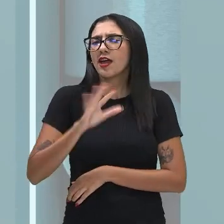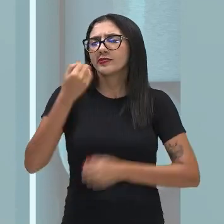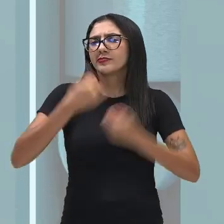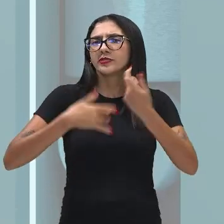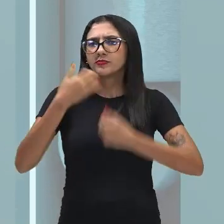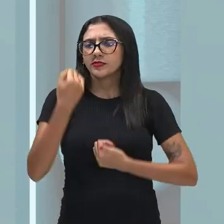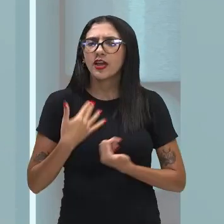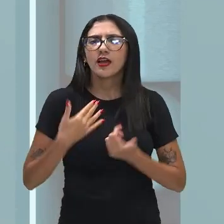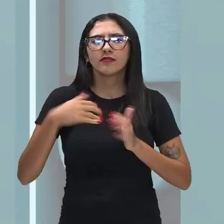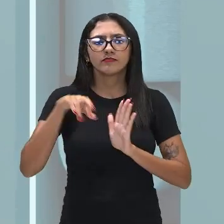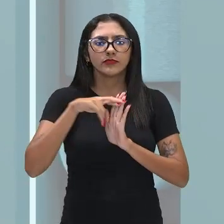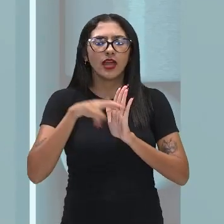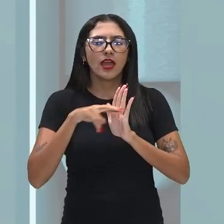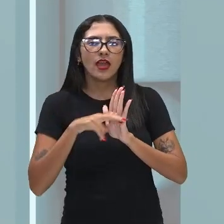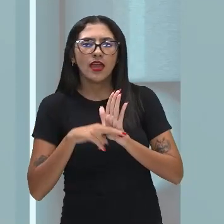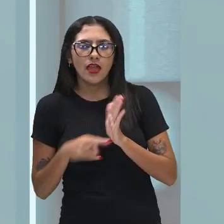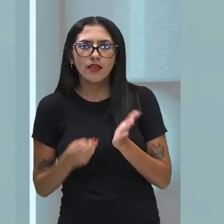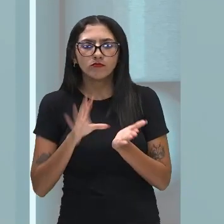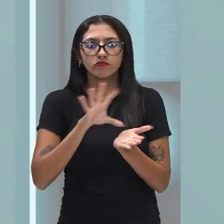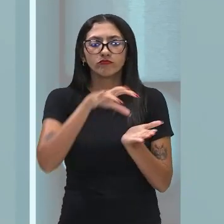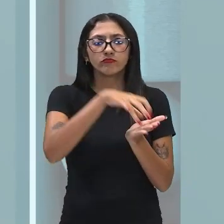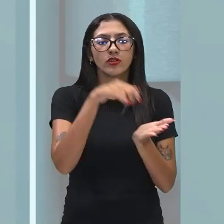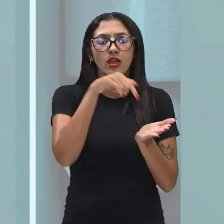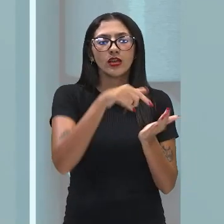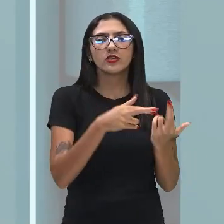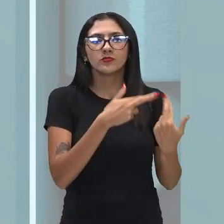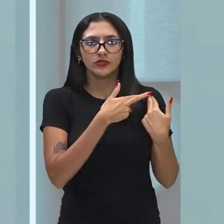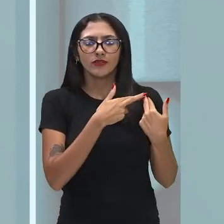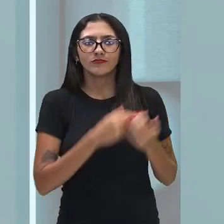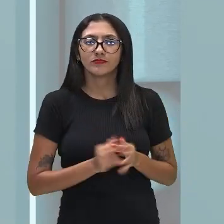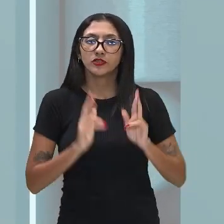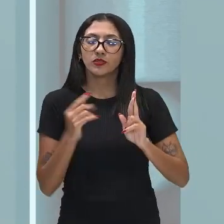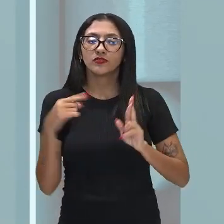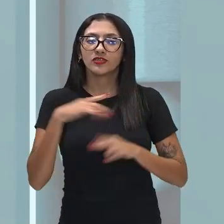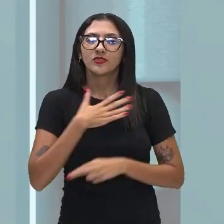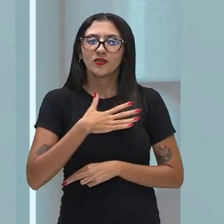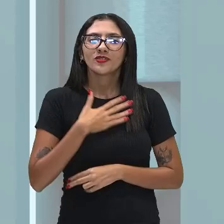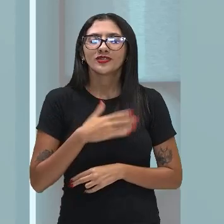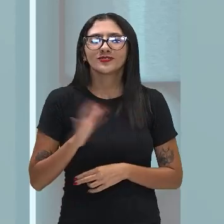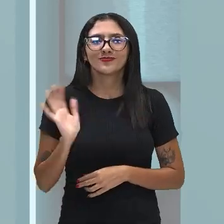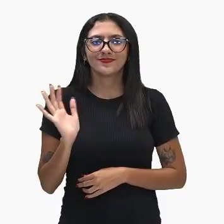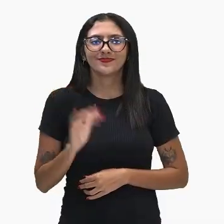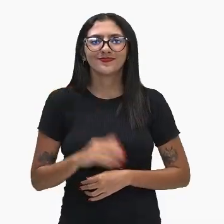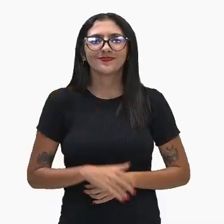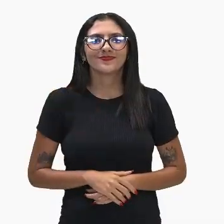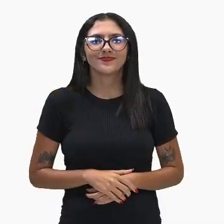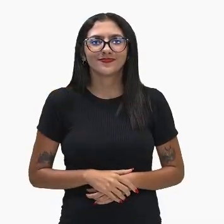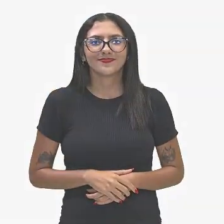regras, né, agências de regulamentação. Espero que vocês tenham gostado e até uma próxima.